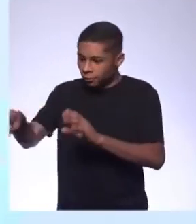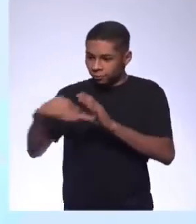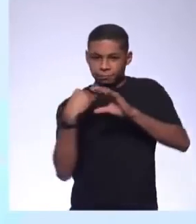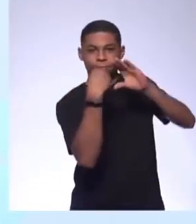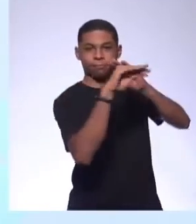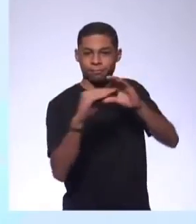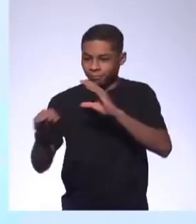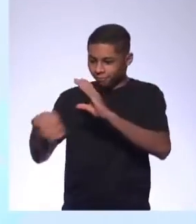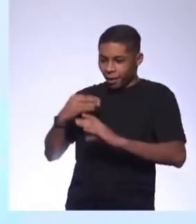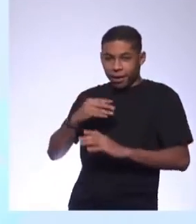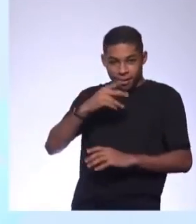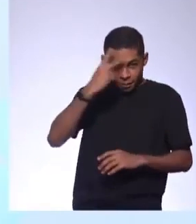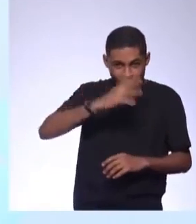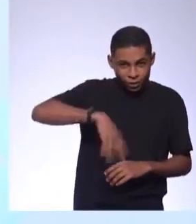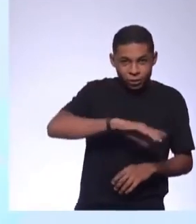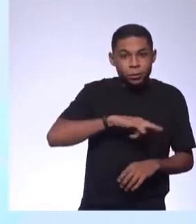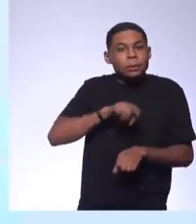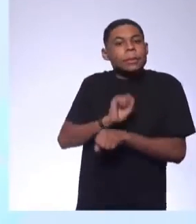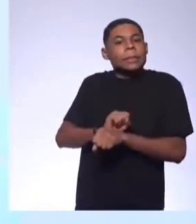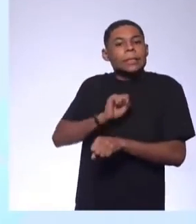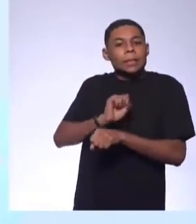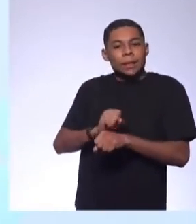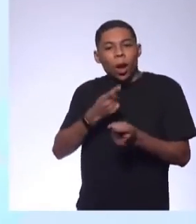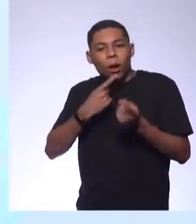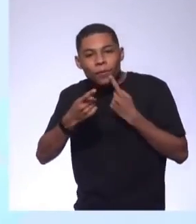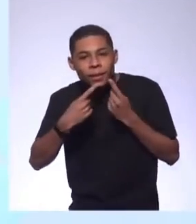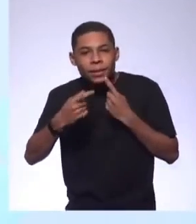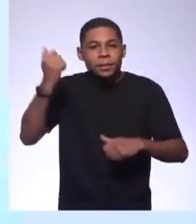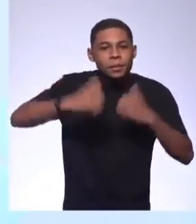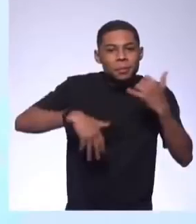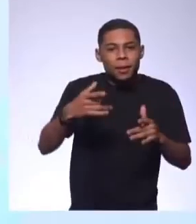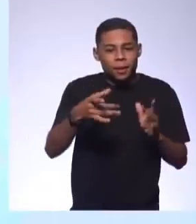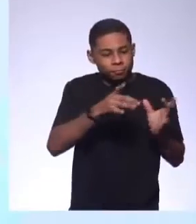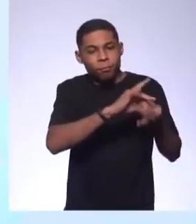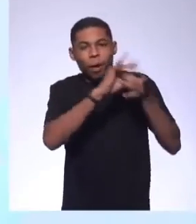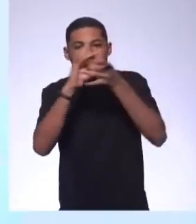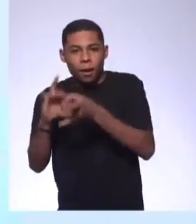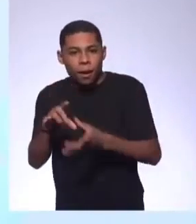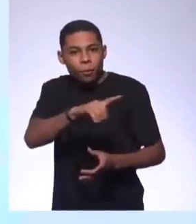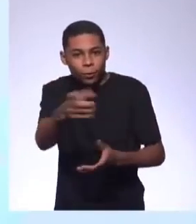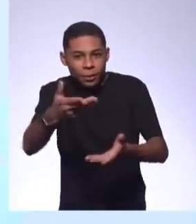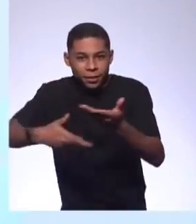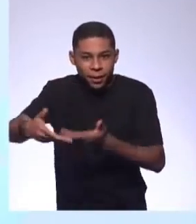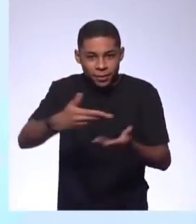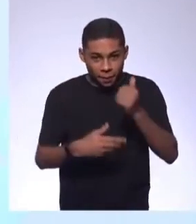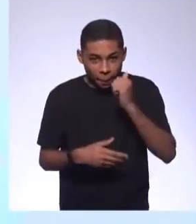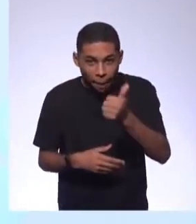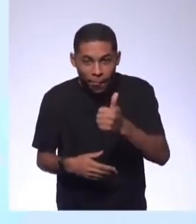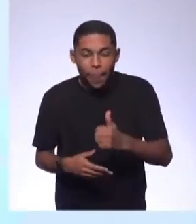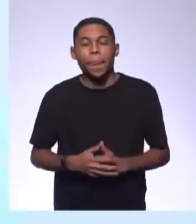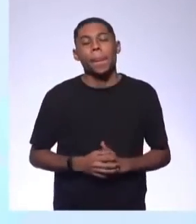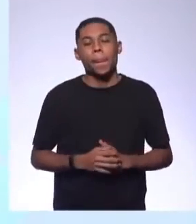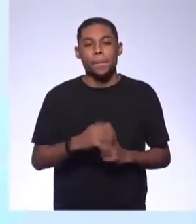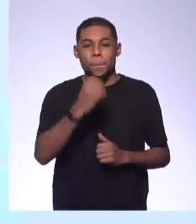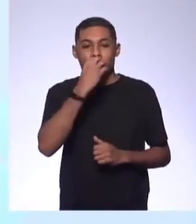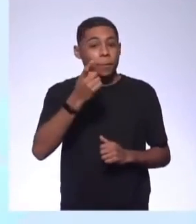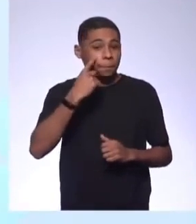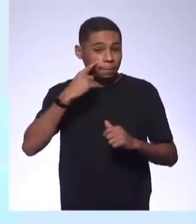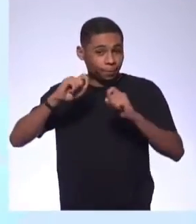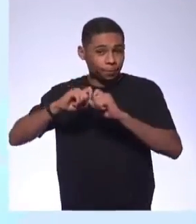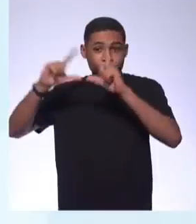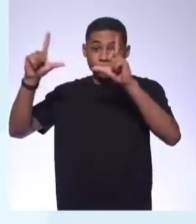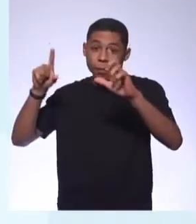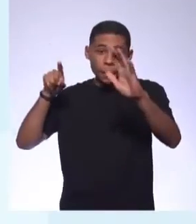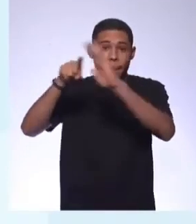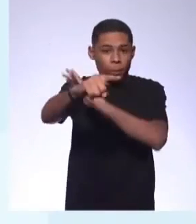nós e nós iremos aqui estar falando e contextualizando a interação, ok? Então, na tela,